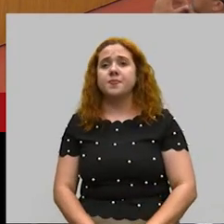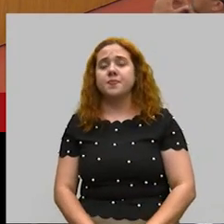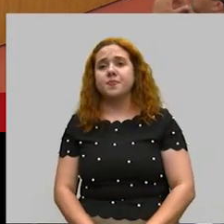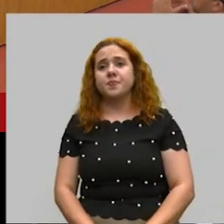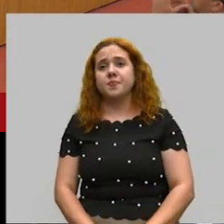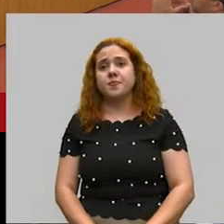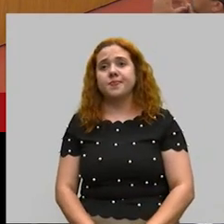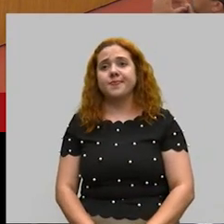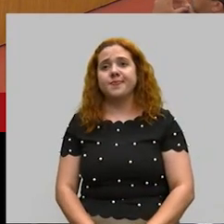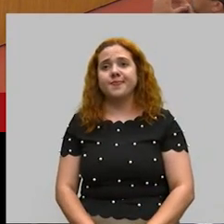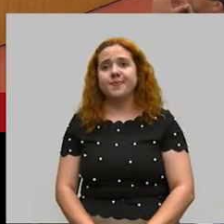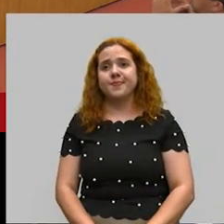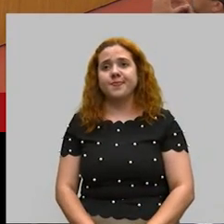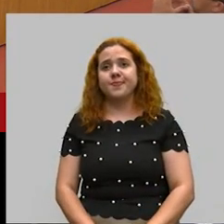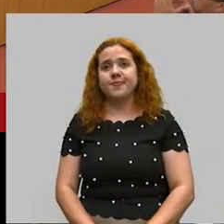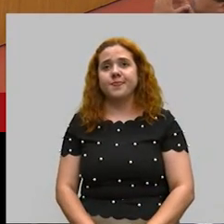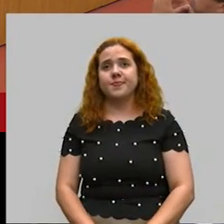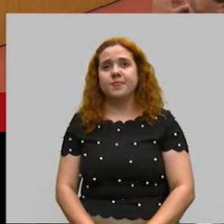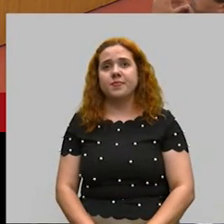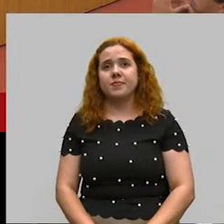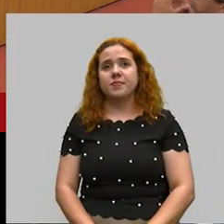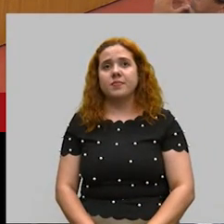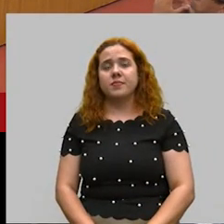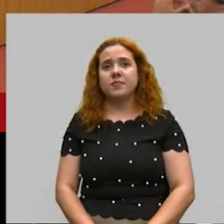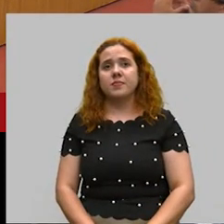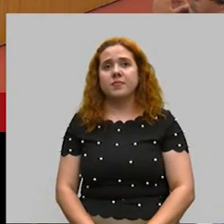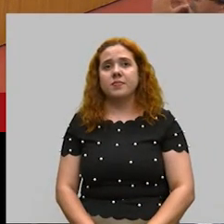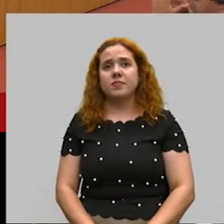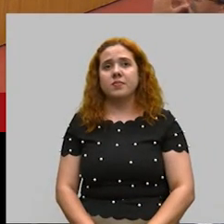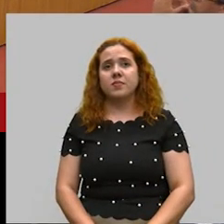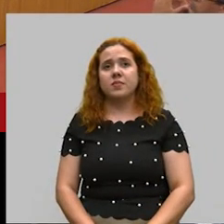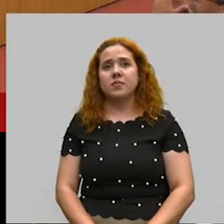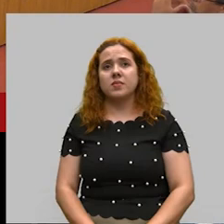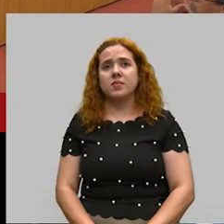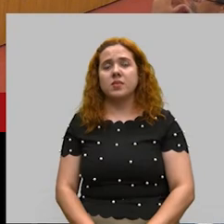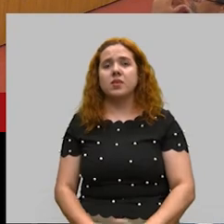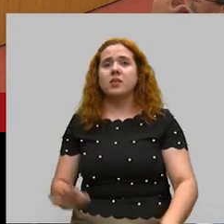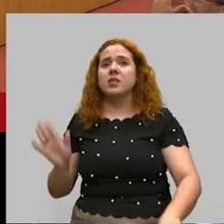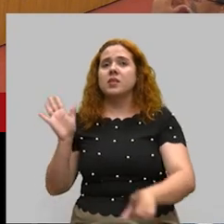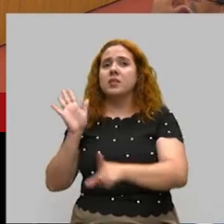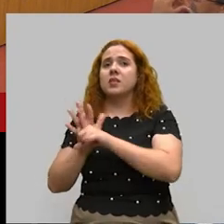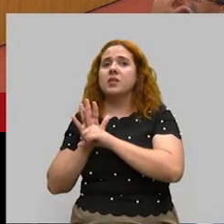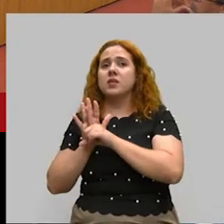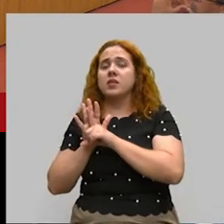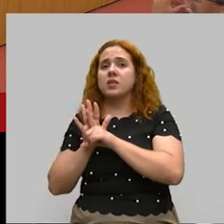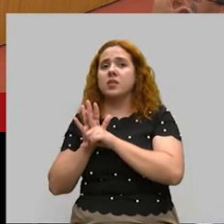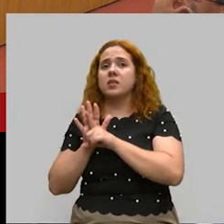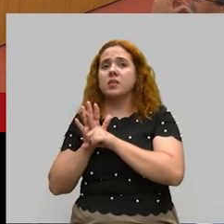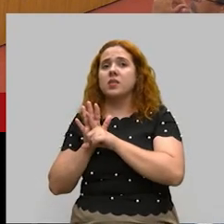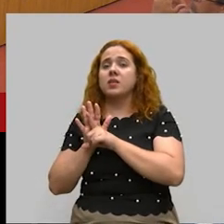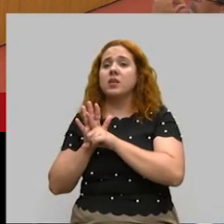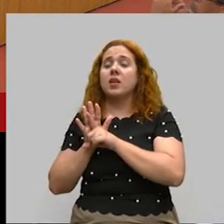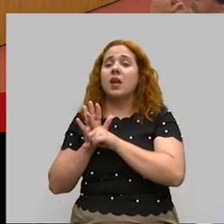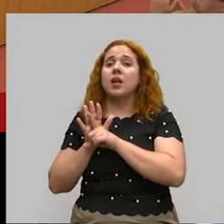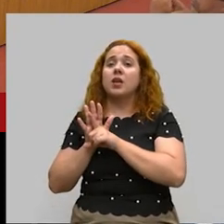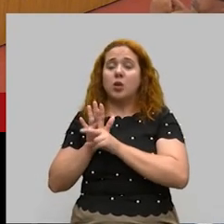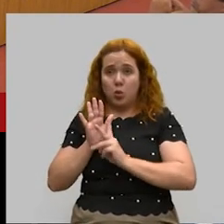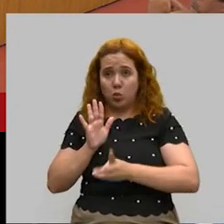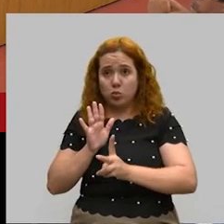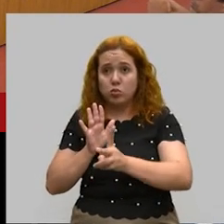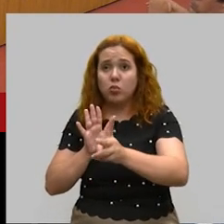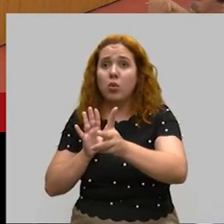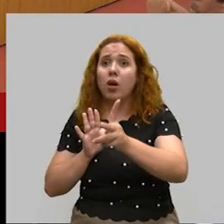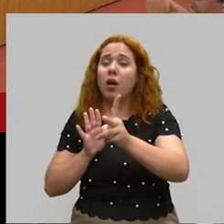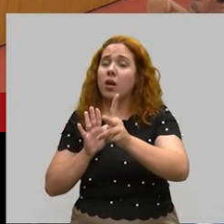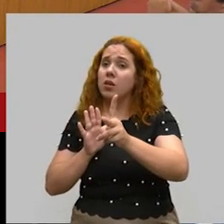perene a lei resolve só é que ele fosse já previsto em lei que seja um programa continuado tendo em